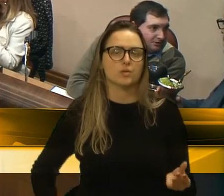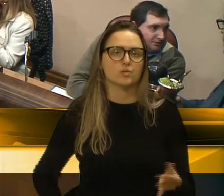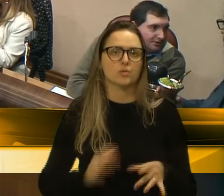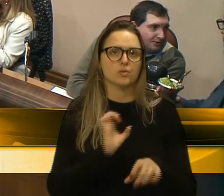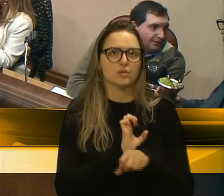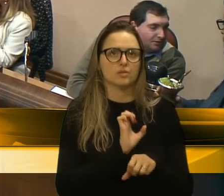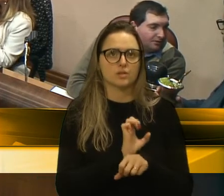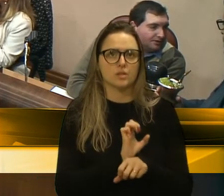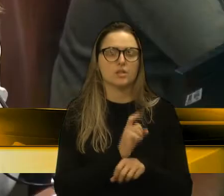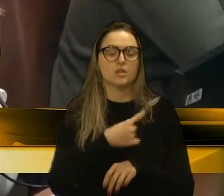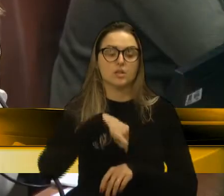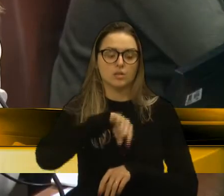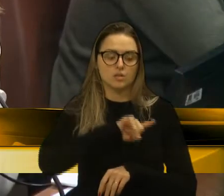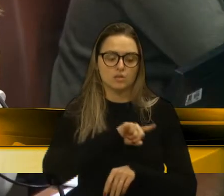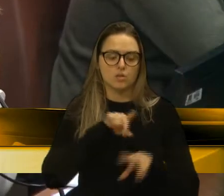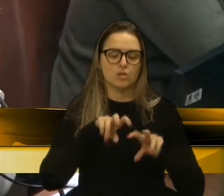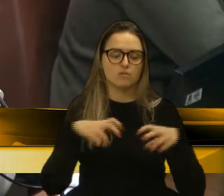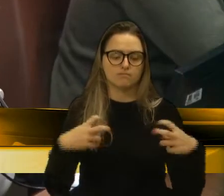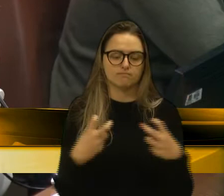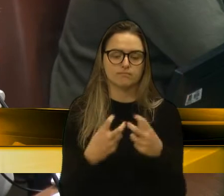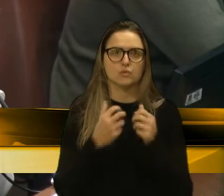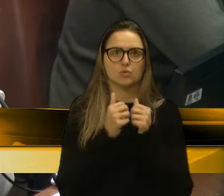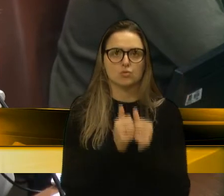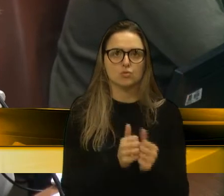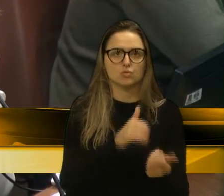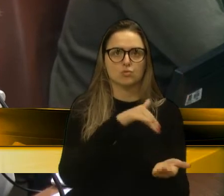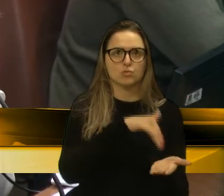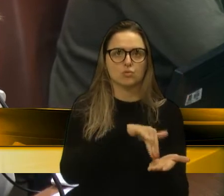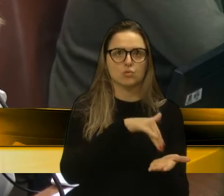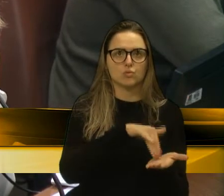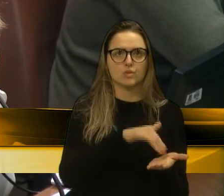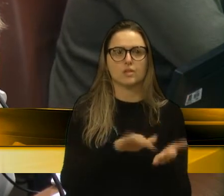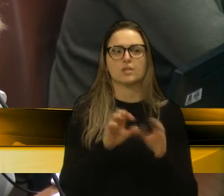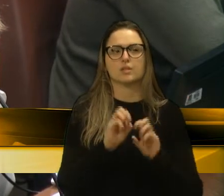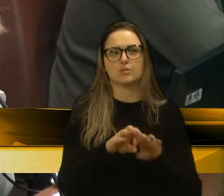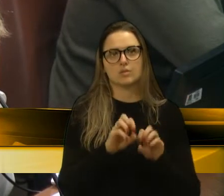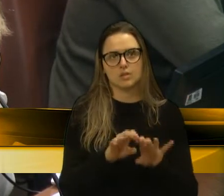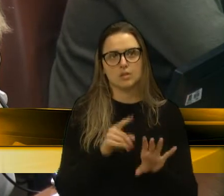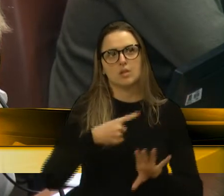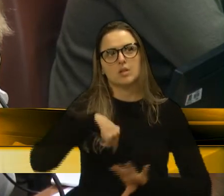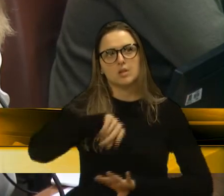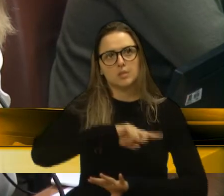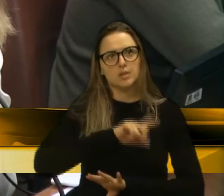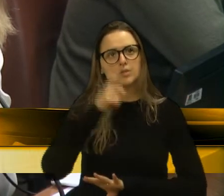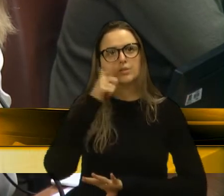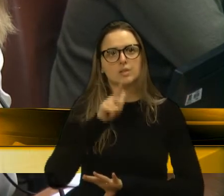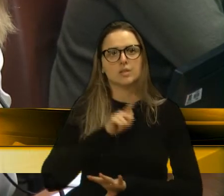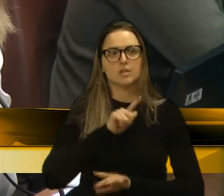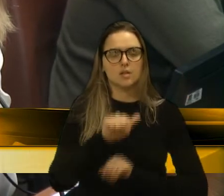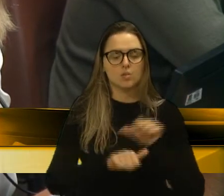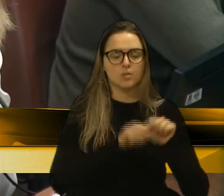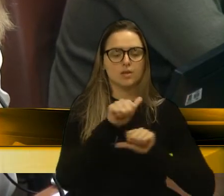e sentamos junto ao secretário de Educação, que a gente pudesse ter uma alteração na